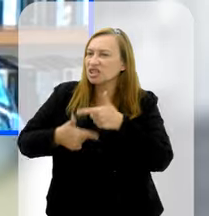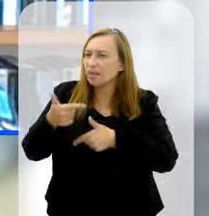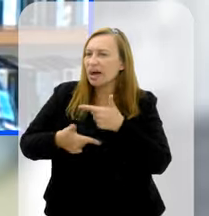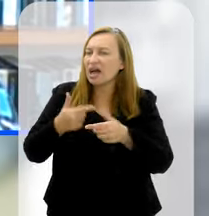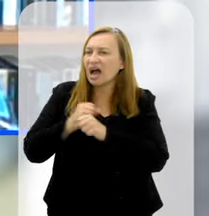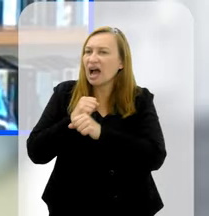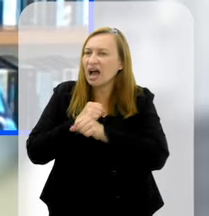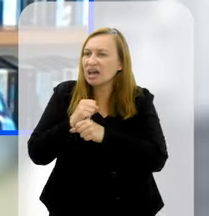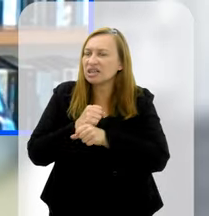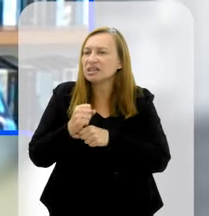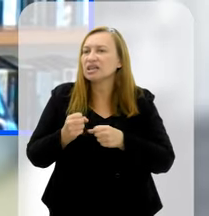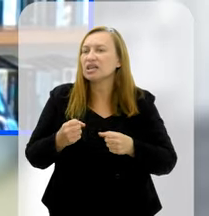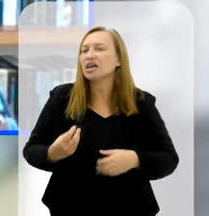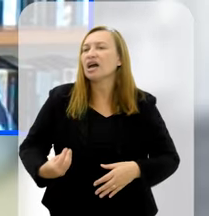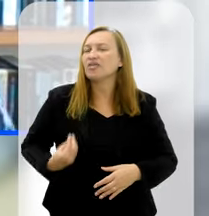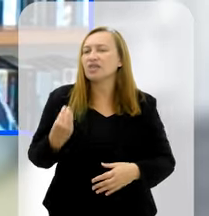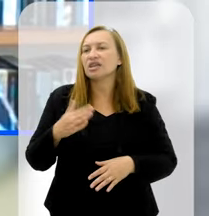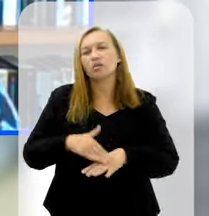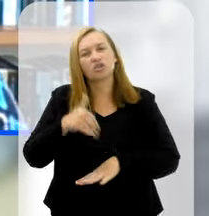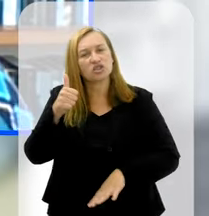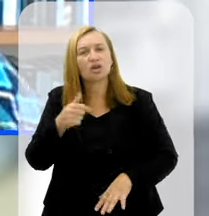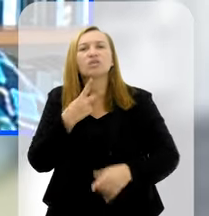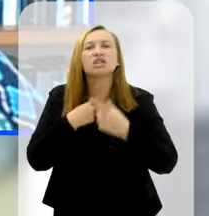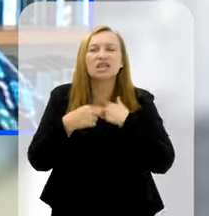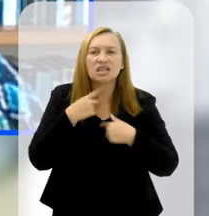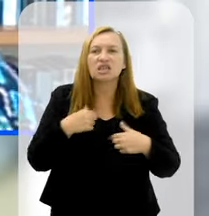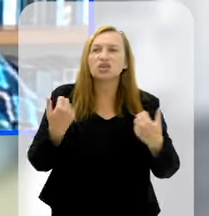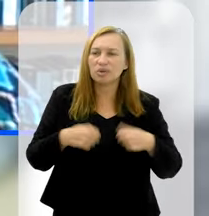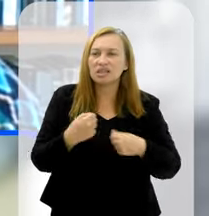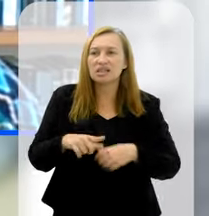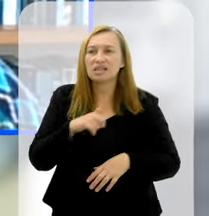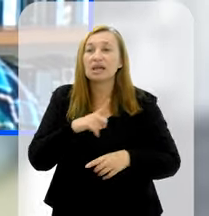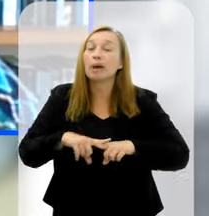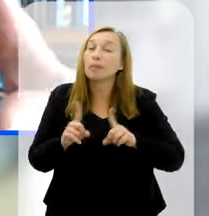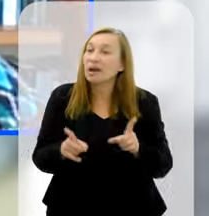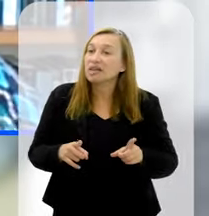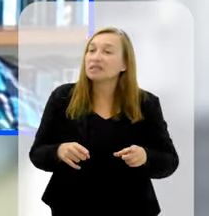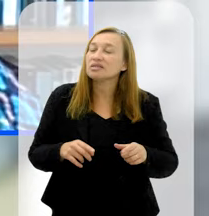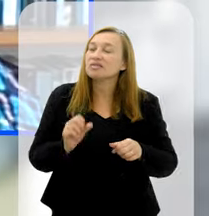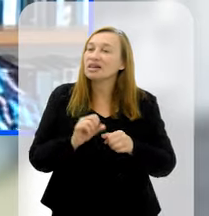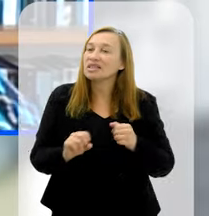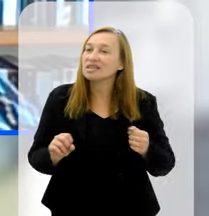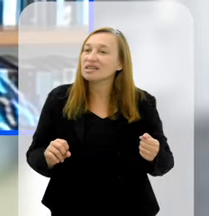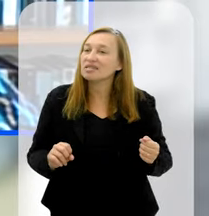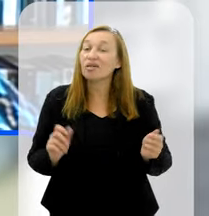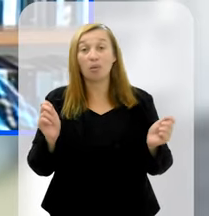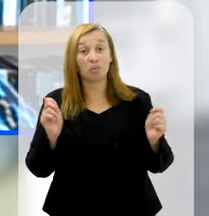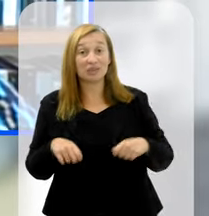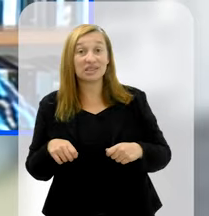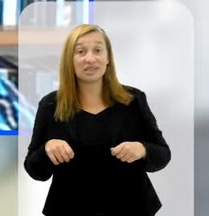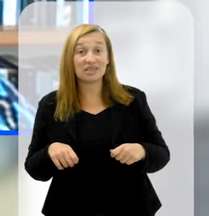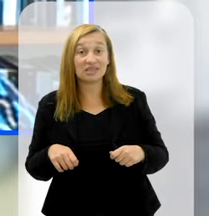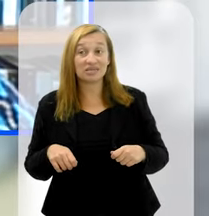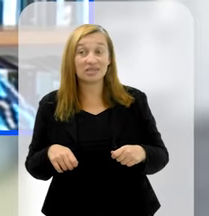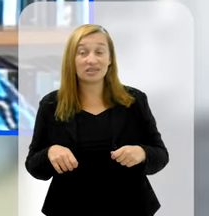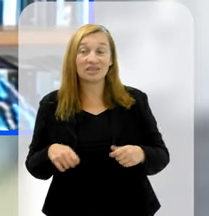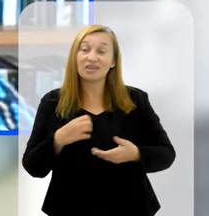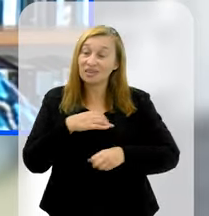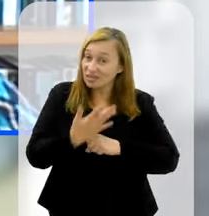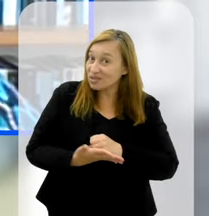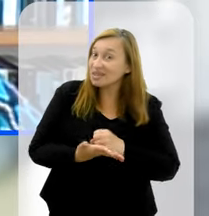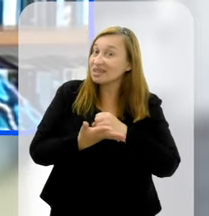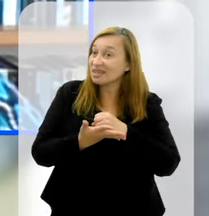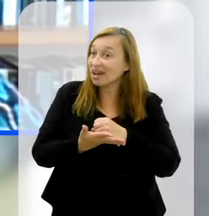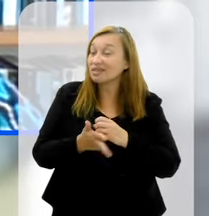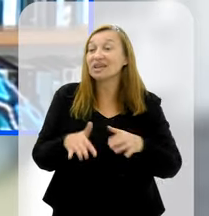e usufruir a vida com dignidade, que é um desejo que a gente precisa alimentar, mas fazer isso de uma forma possível, fazer isso de uma